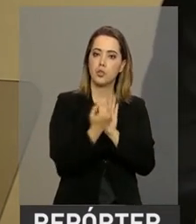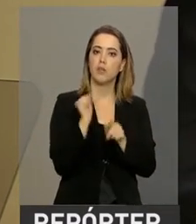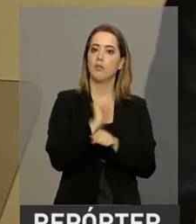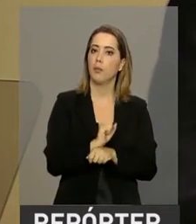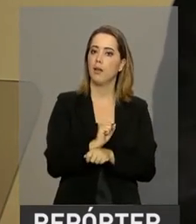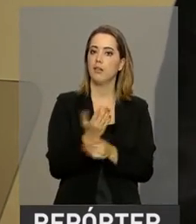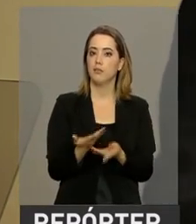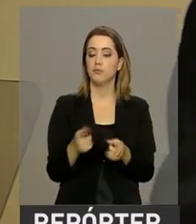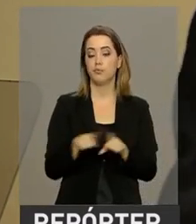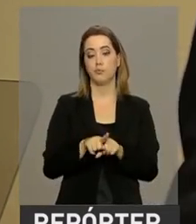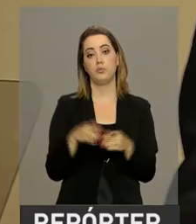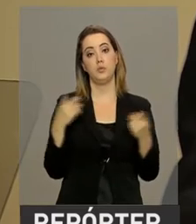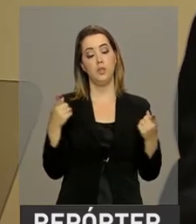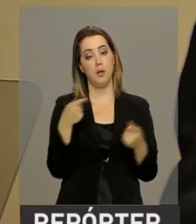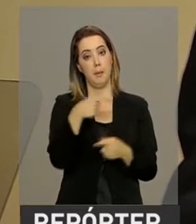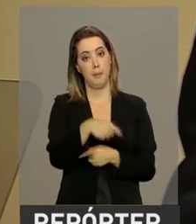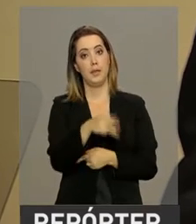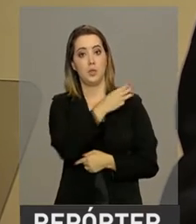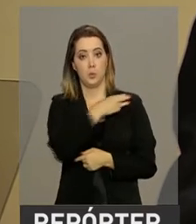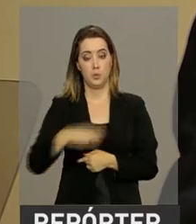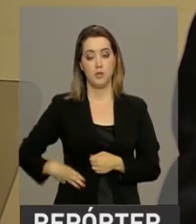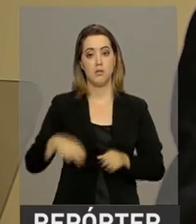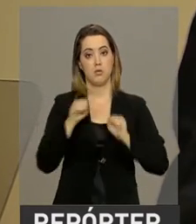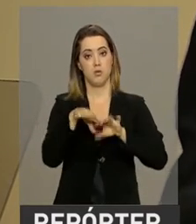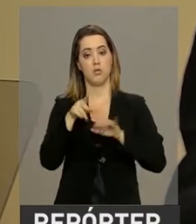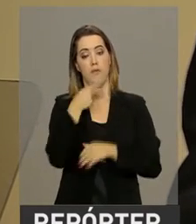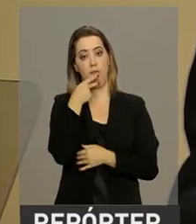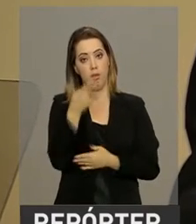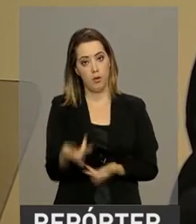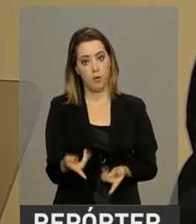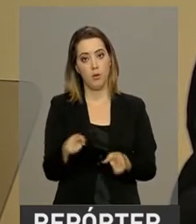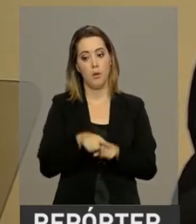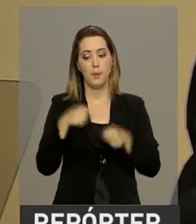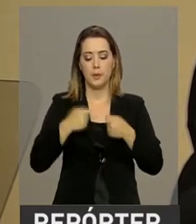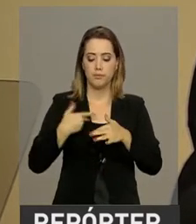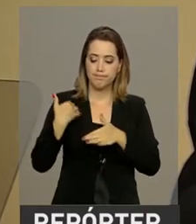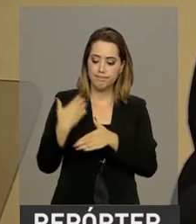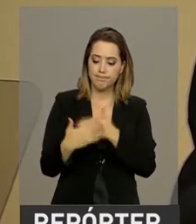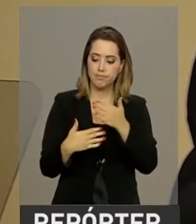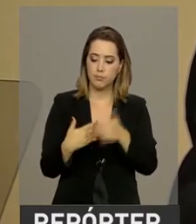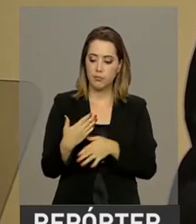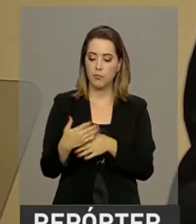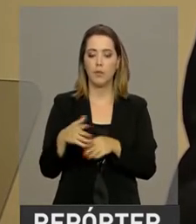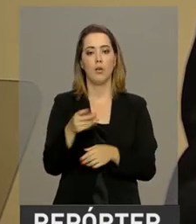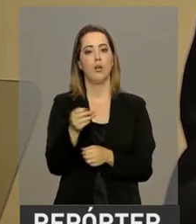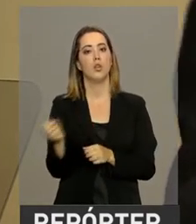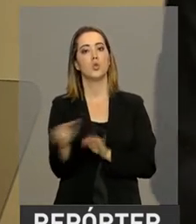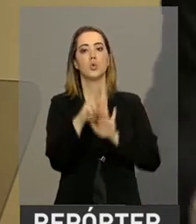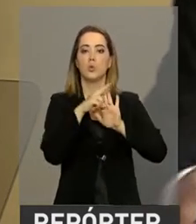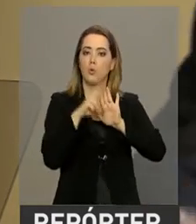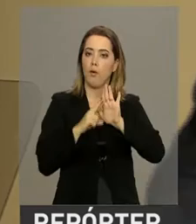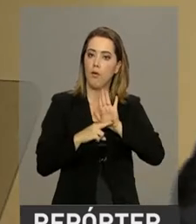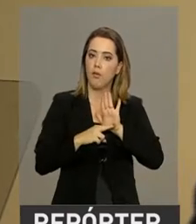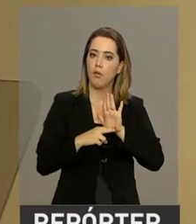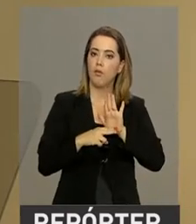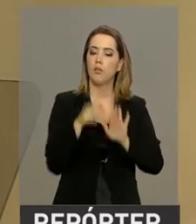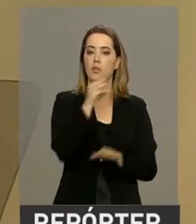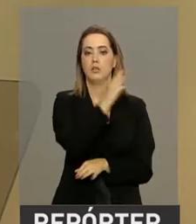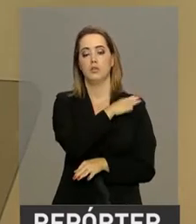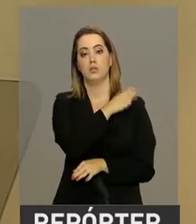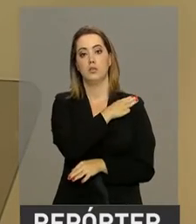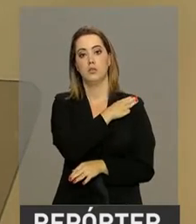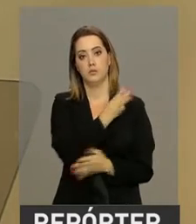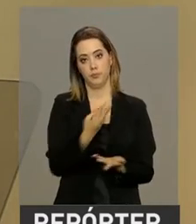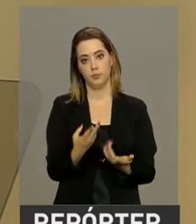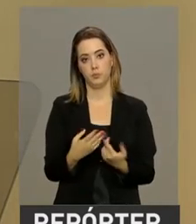o menor filho me procurou e disse olha se não levar adiante a reforma do ensino médio eu falei vamos fazer por medida provisória